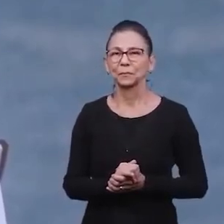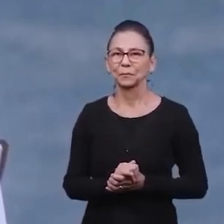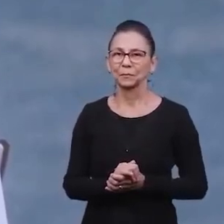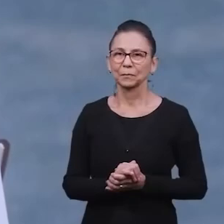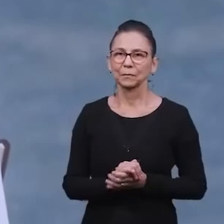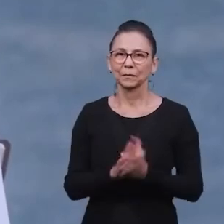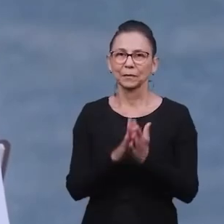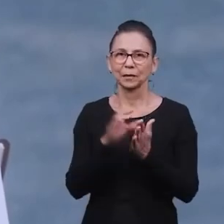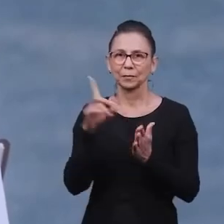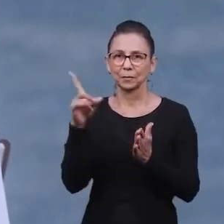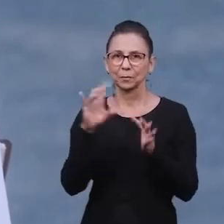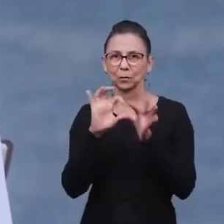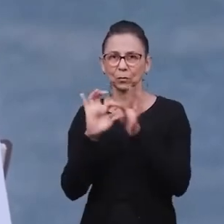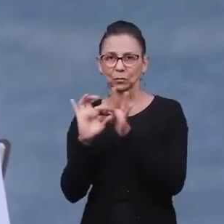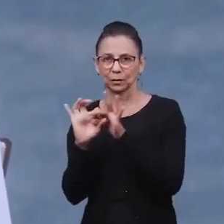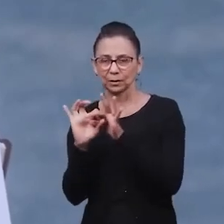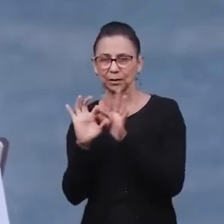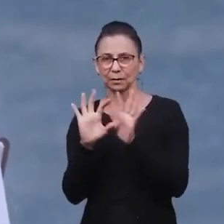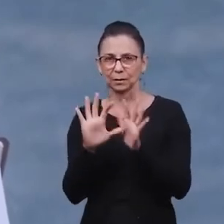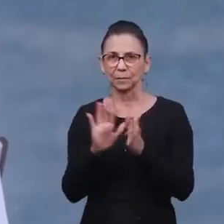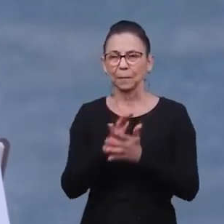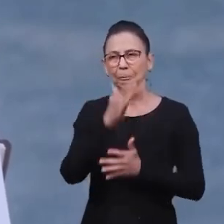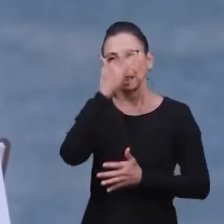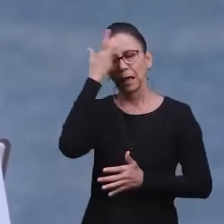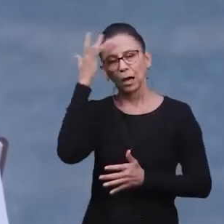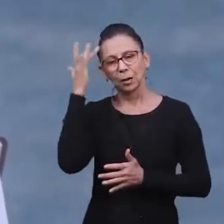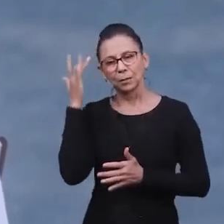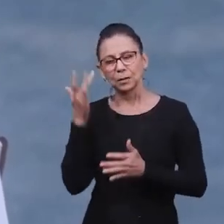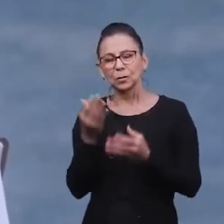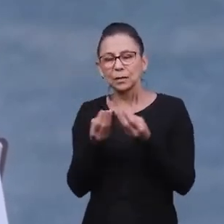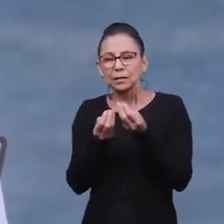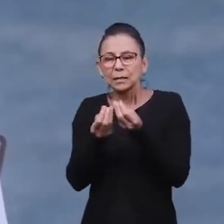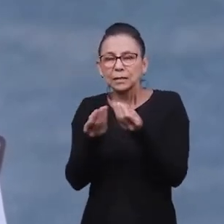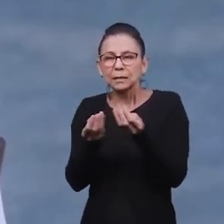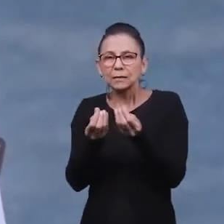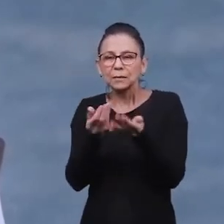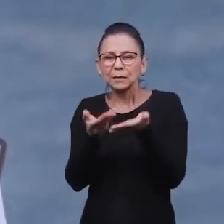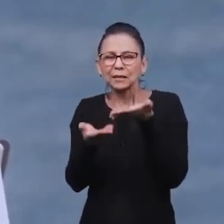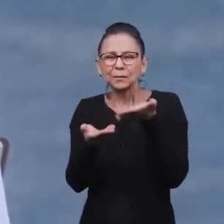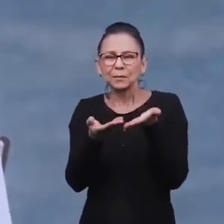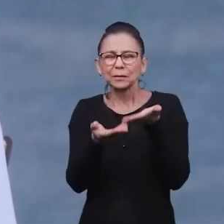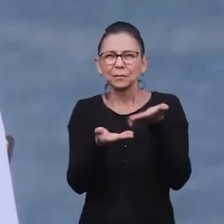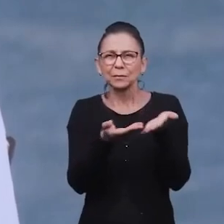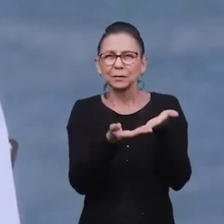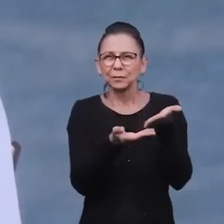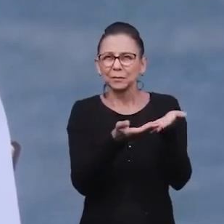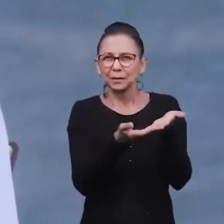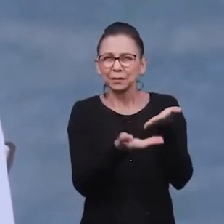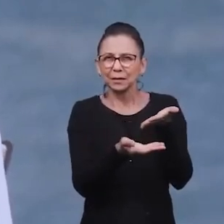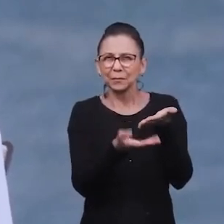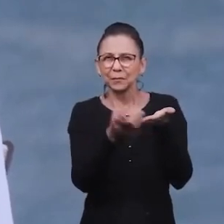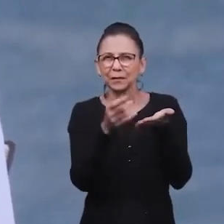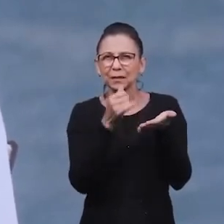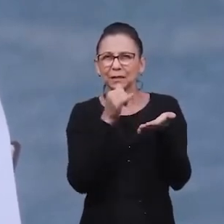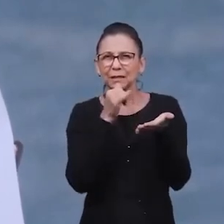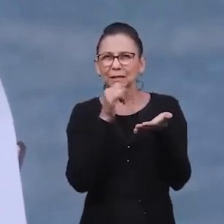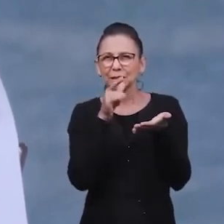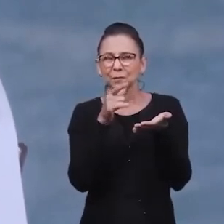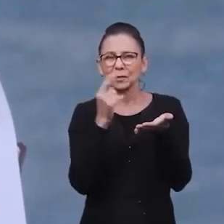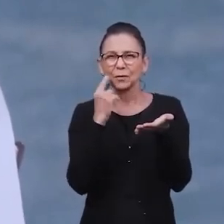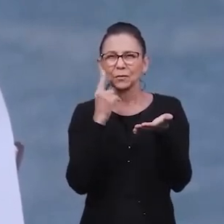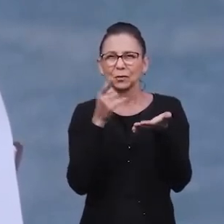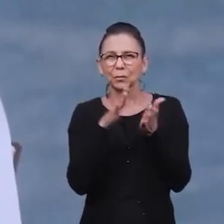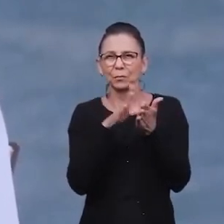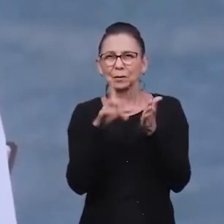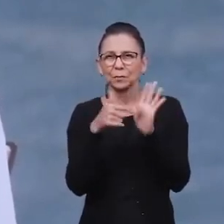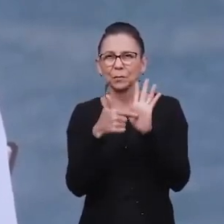bíblico, nós vemos que a sensibilidade, ou seja, ele vai perdendo a sensibilidade. Por que que a Bíblia, quando você fala da lepra,